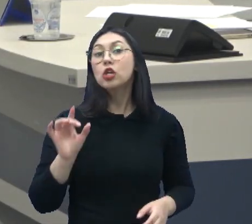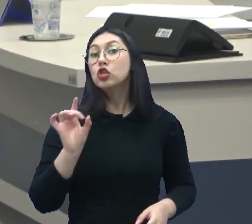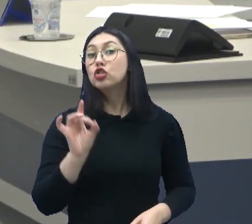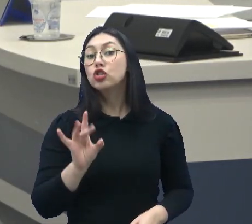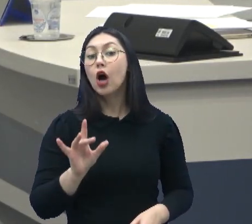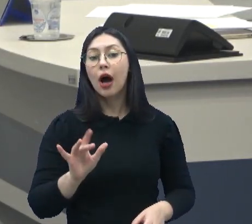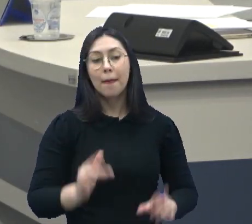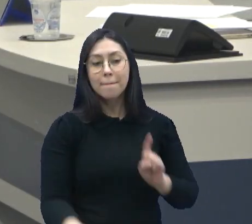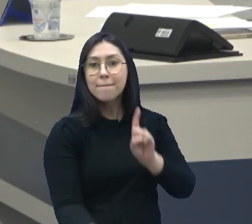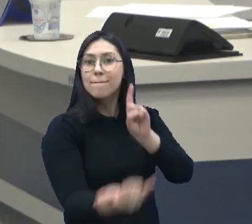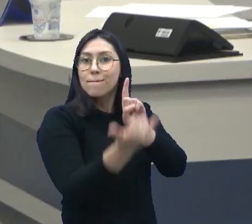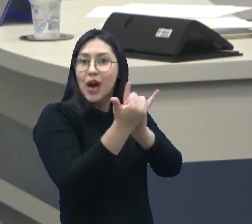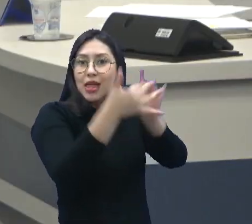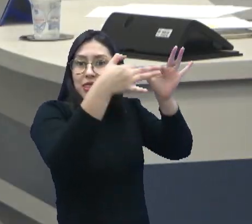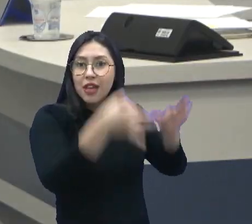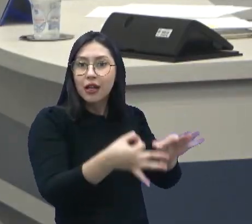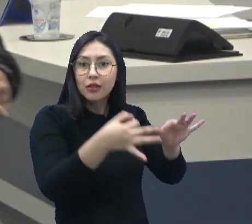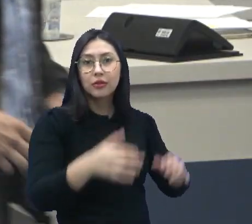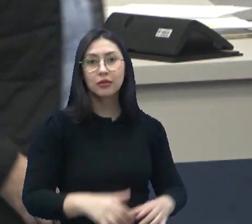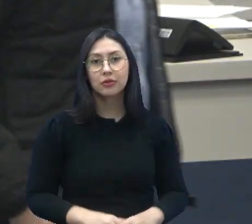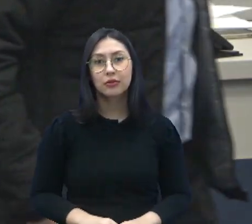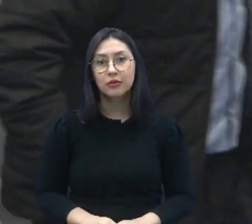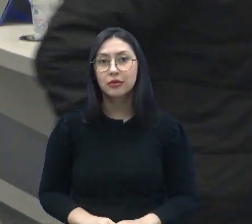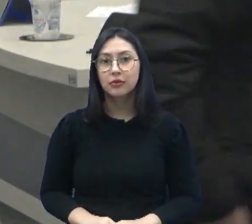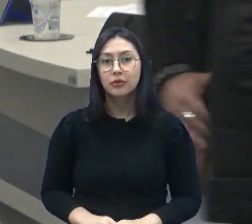que a gente vai evitar as sanções.